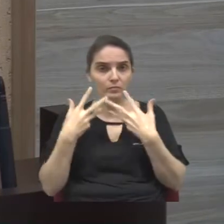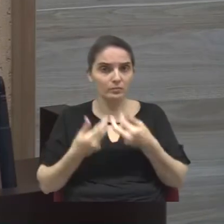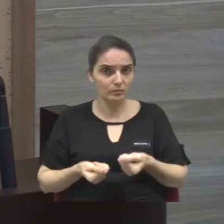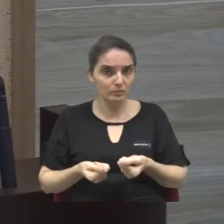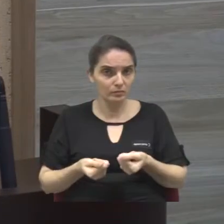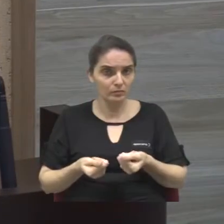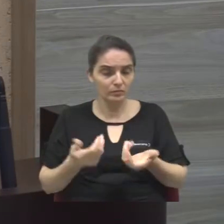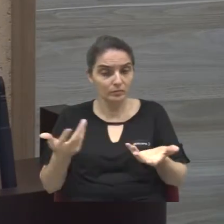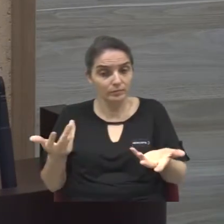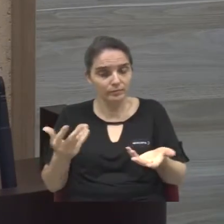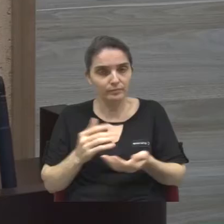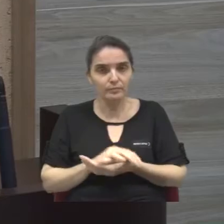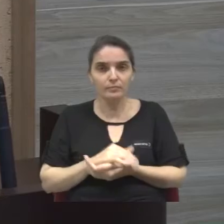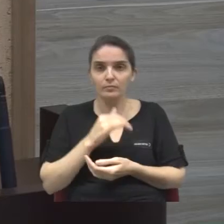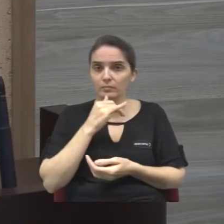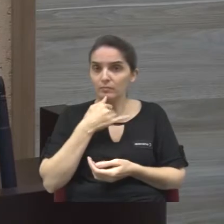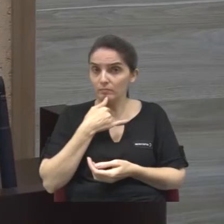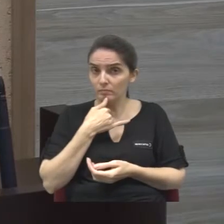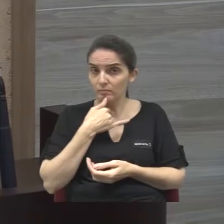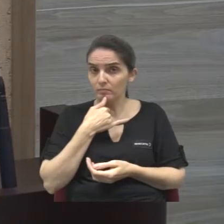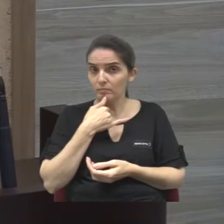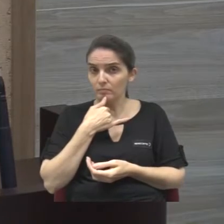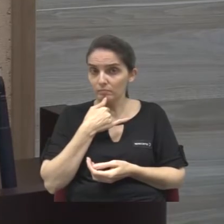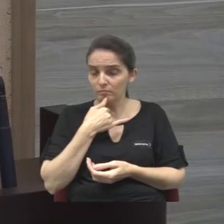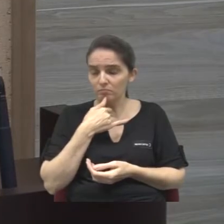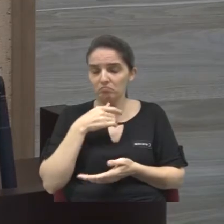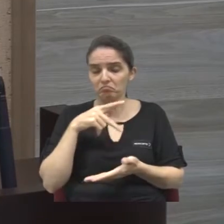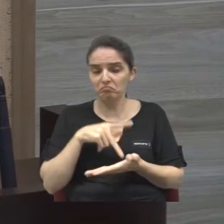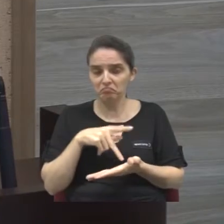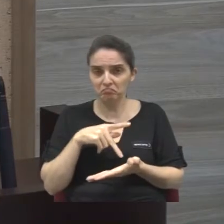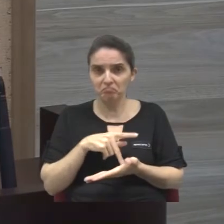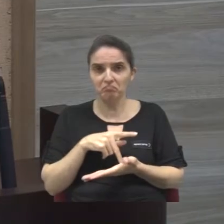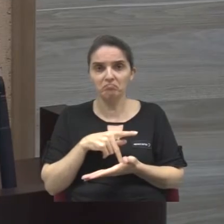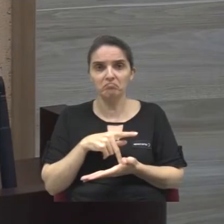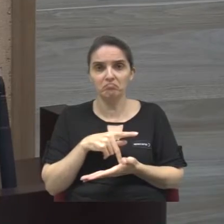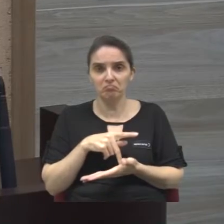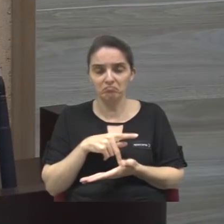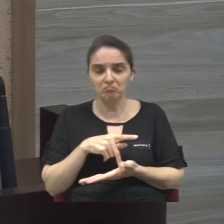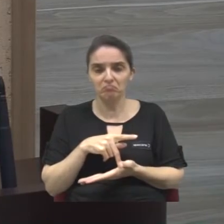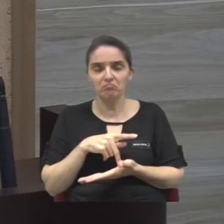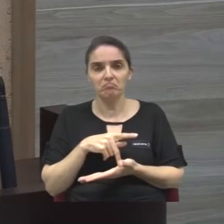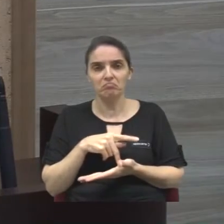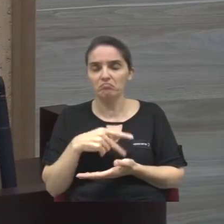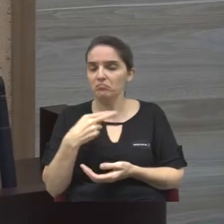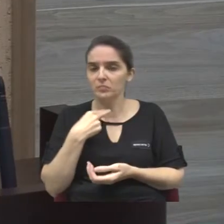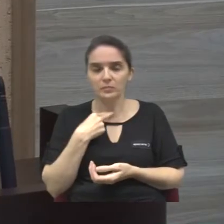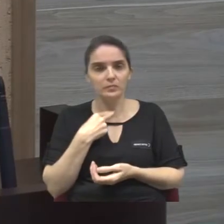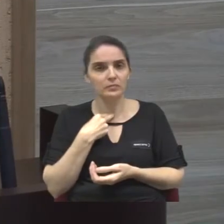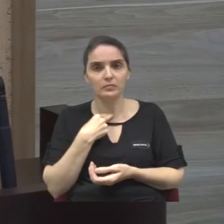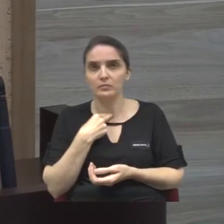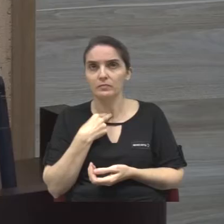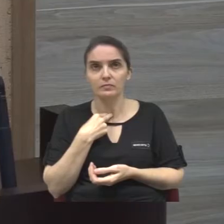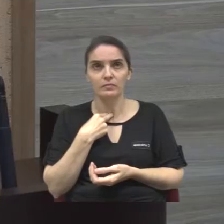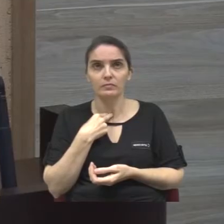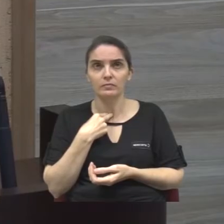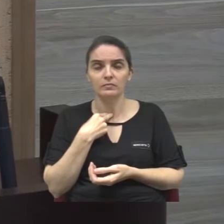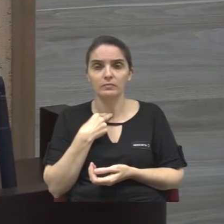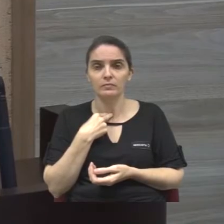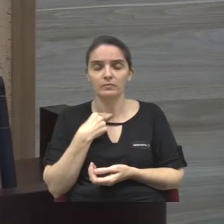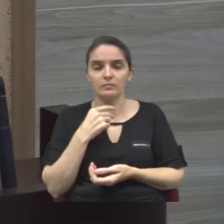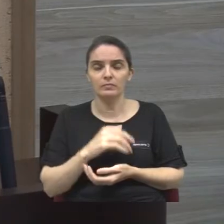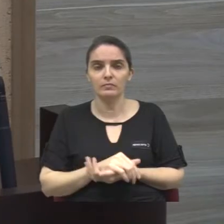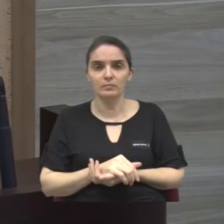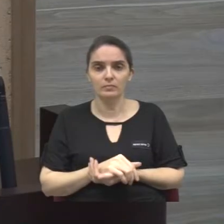lamento, eu me decepcionei. Eu fico muito triste de não poder ter